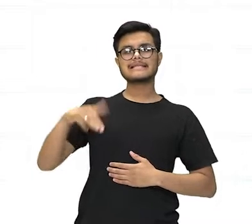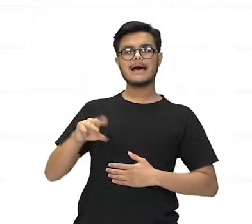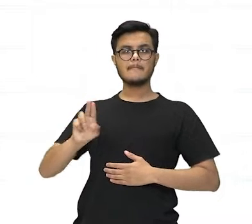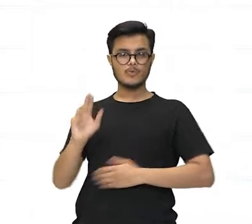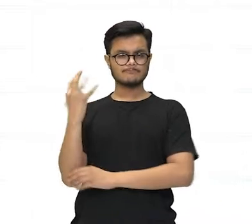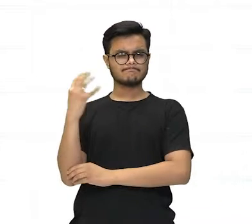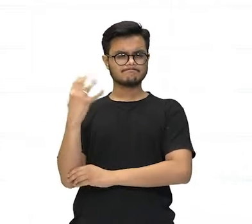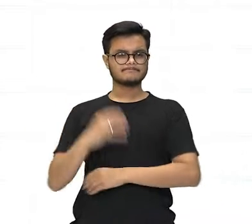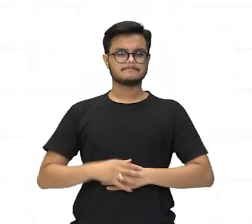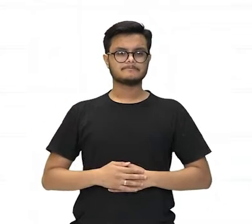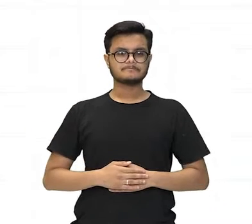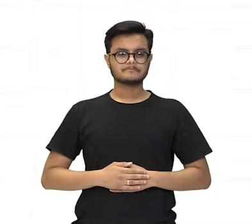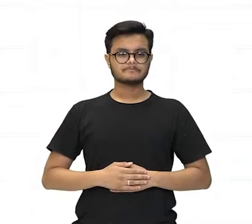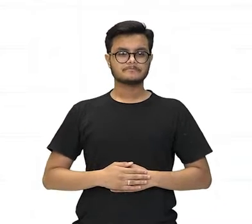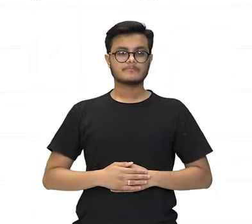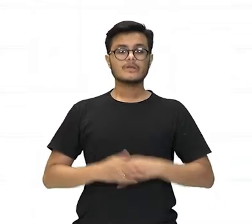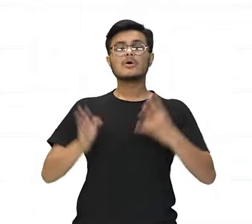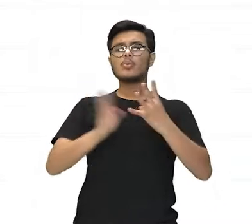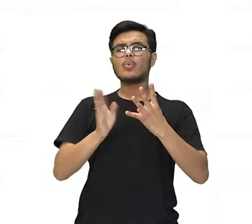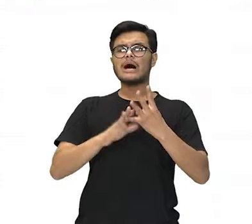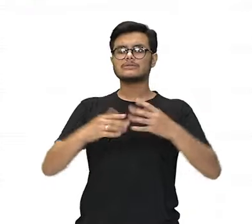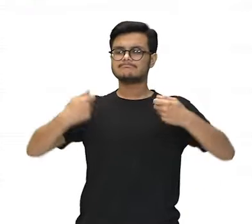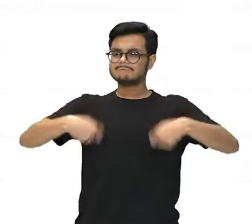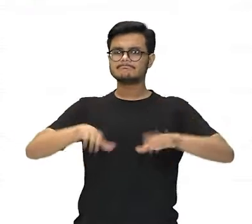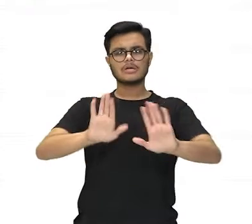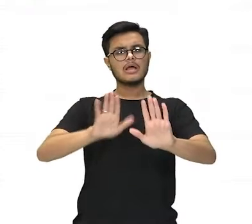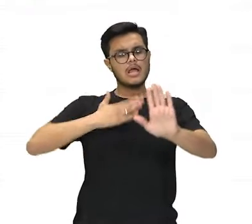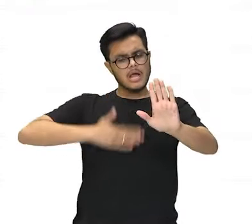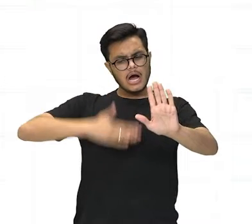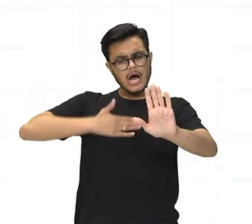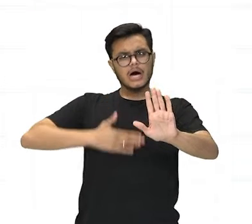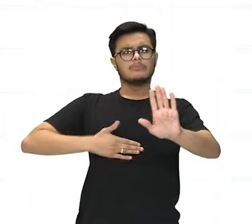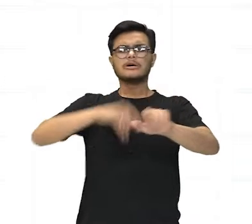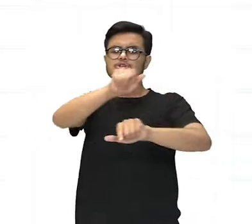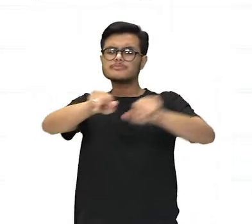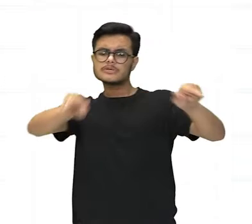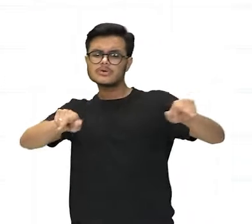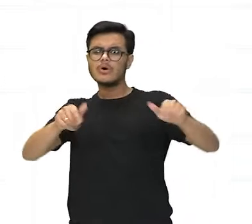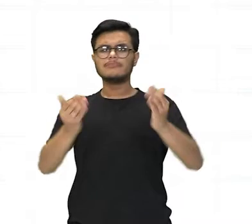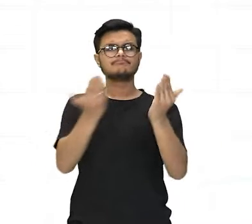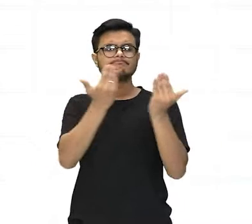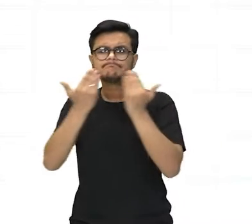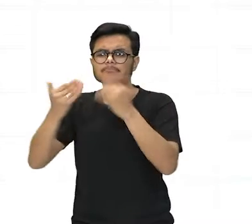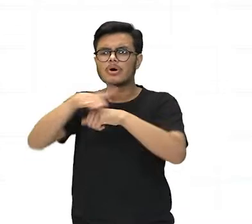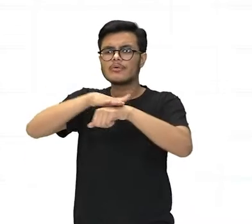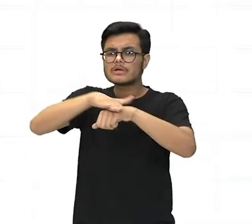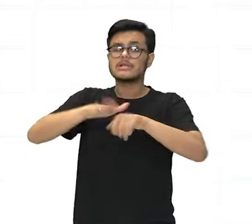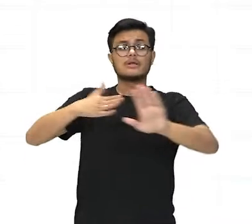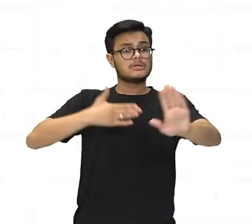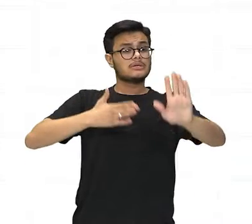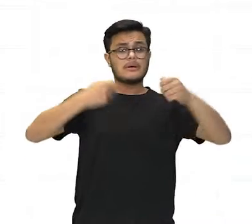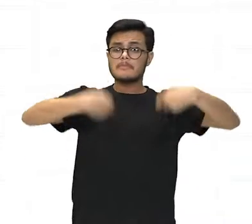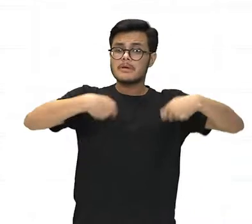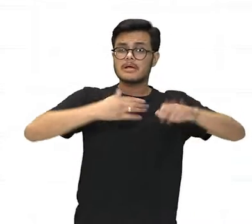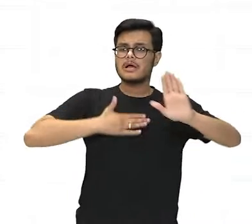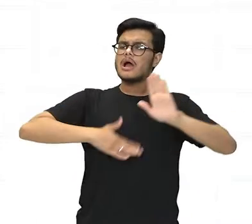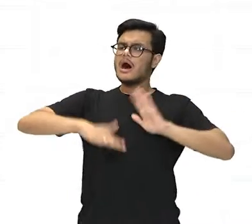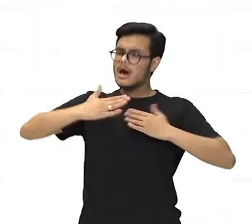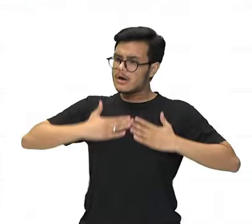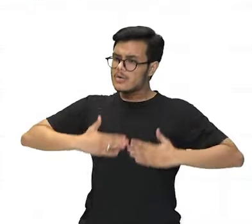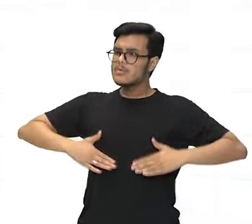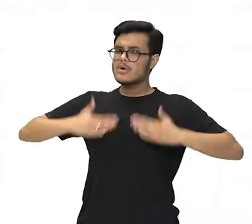Quarto, controlar a situação, conversando com as vítimas, tentando acalmá-las, né, se elas